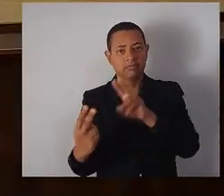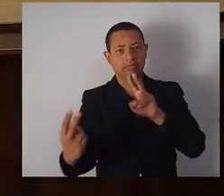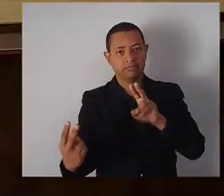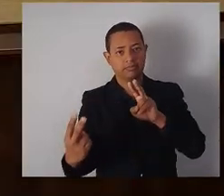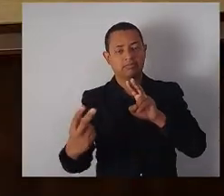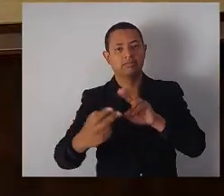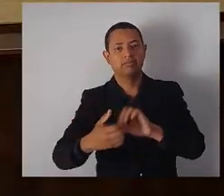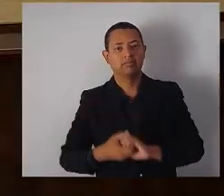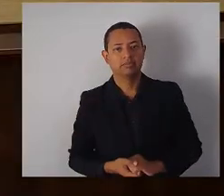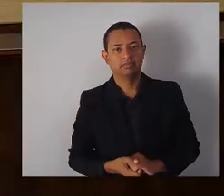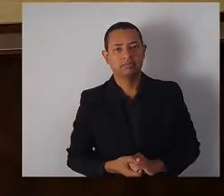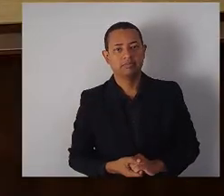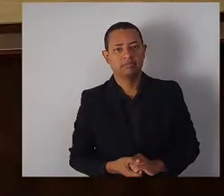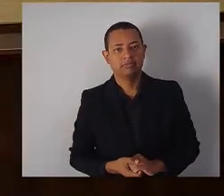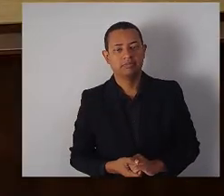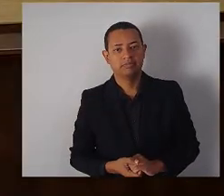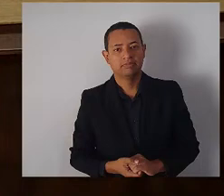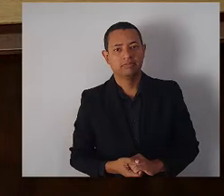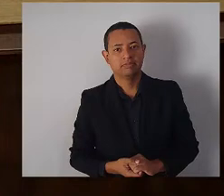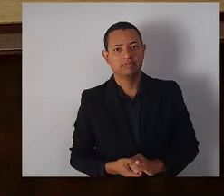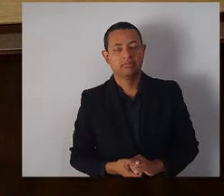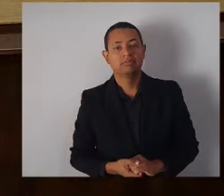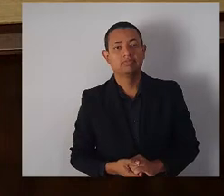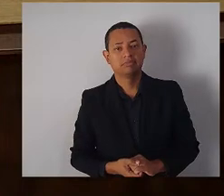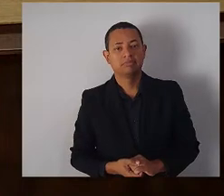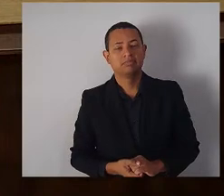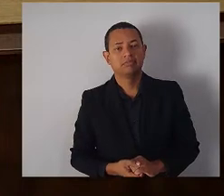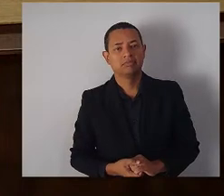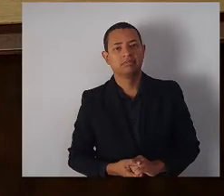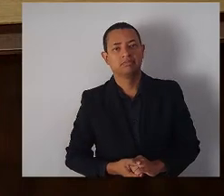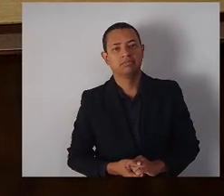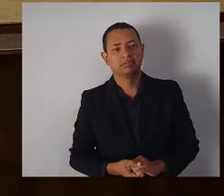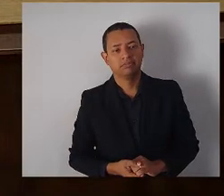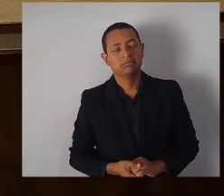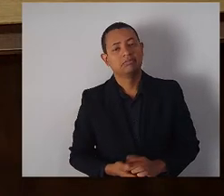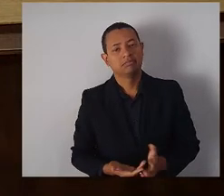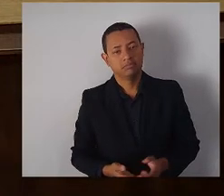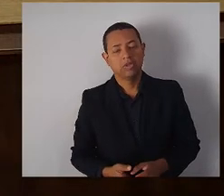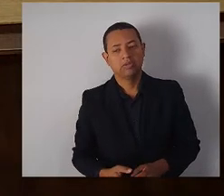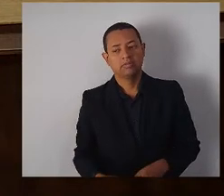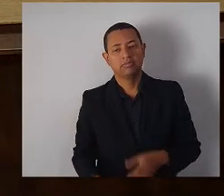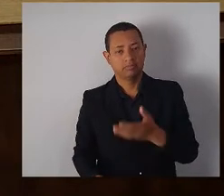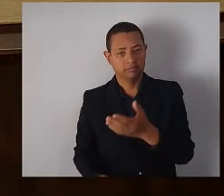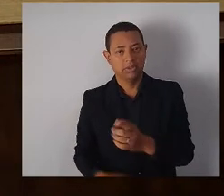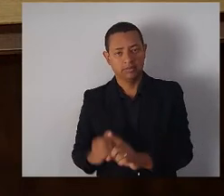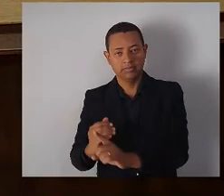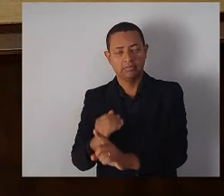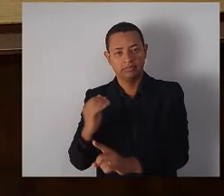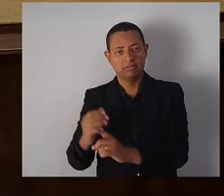isso? Então, o desembargador Gleidson vai participar de forma remota.